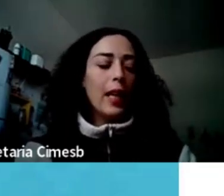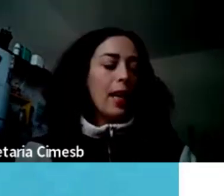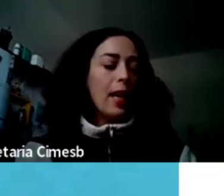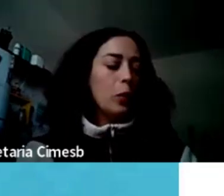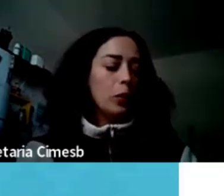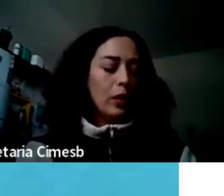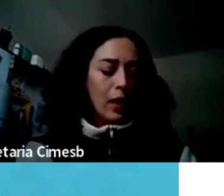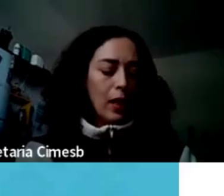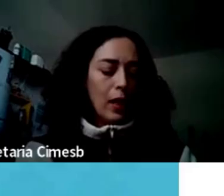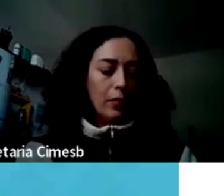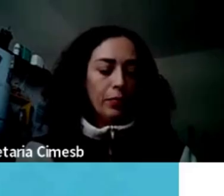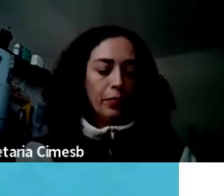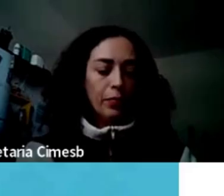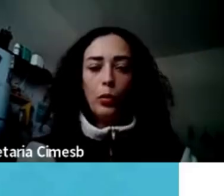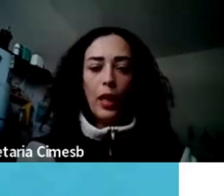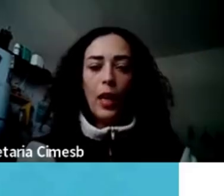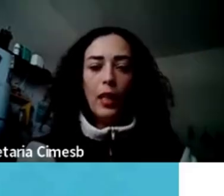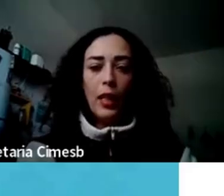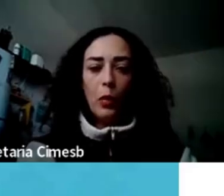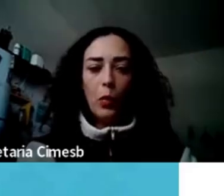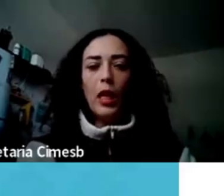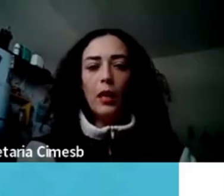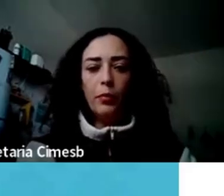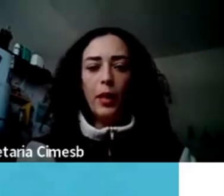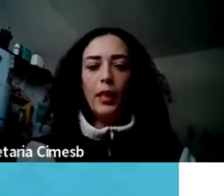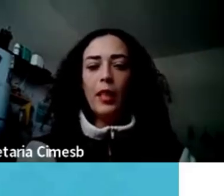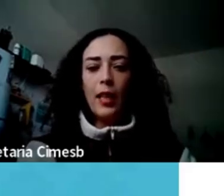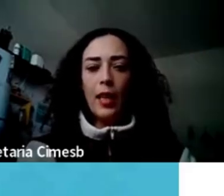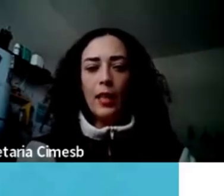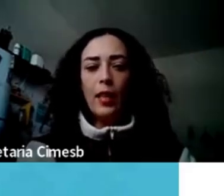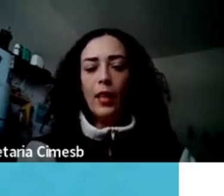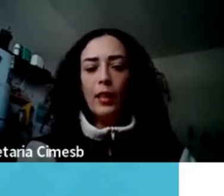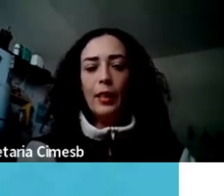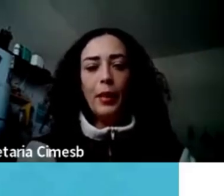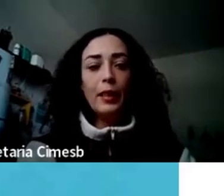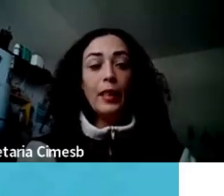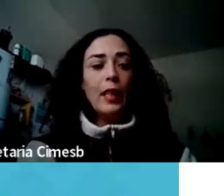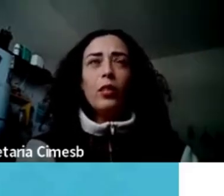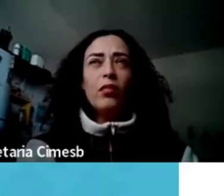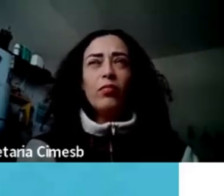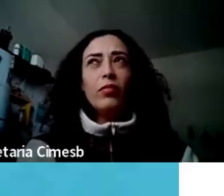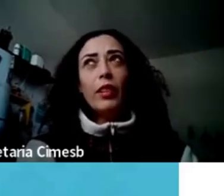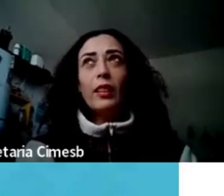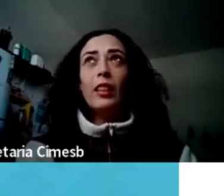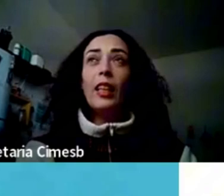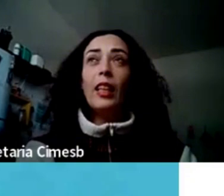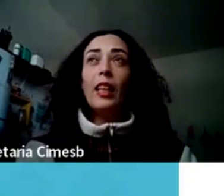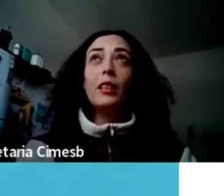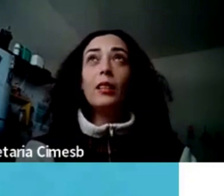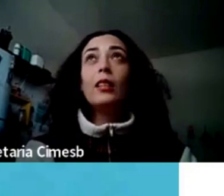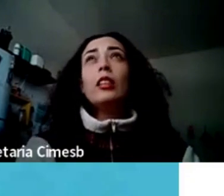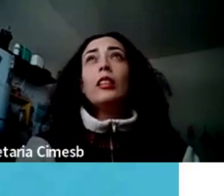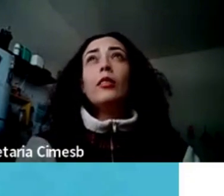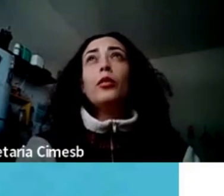me comunicar. É outra língua lá, mas que tem Libras. Na verdade, nem